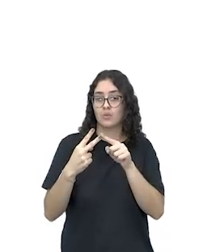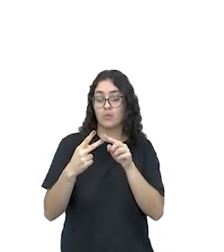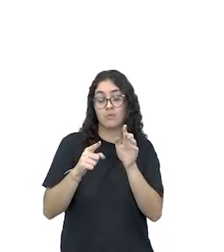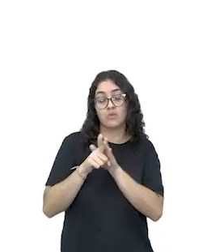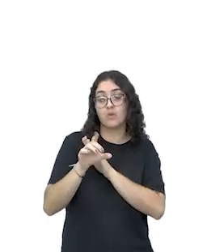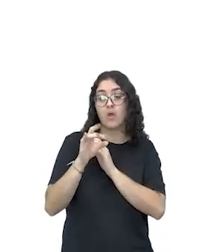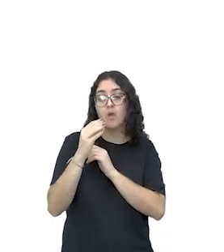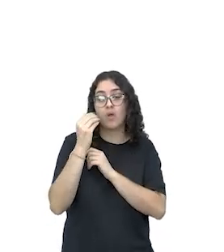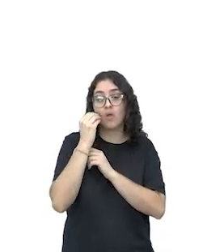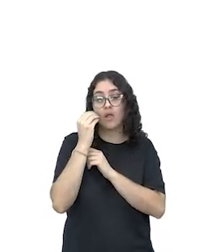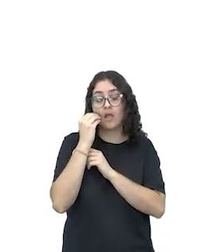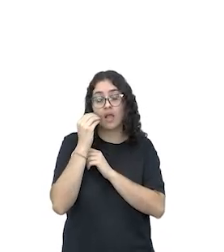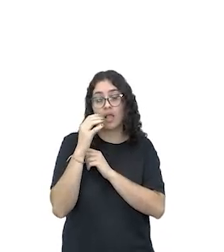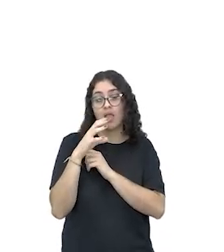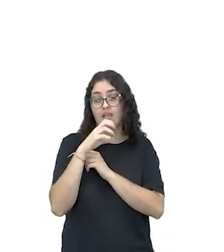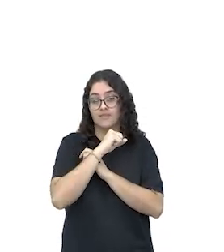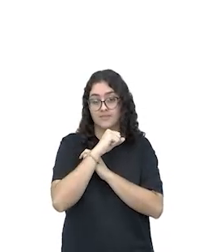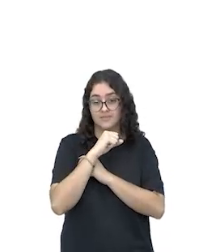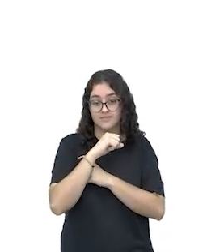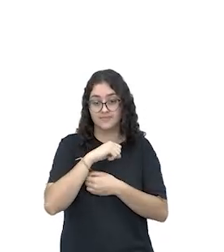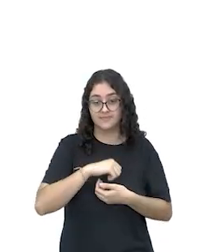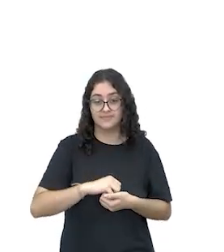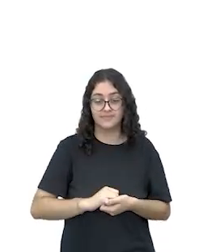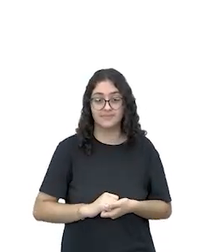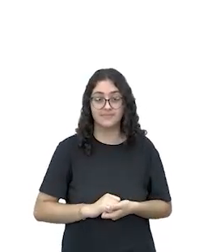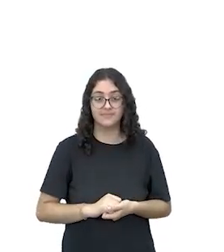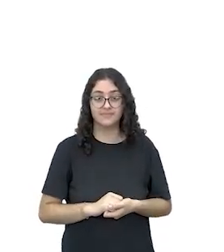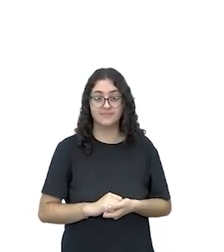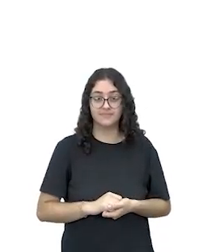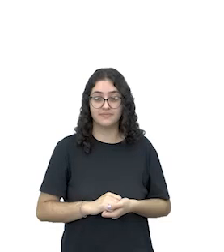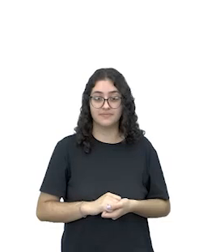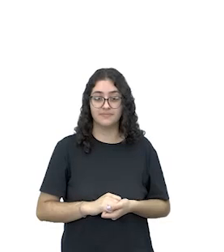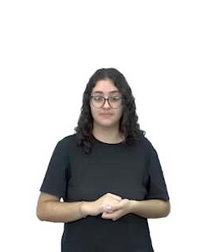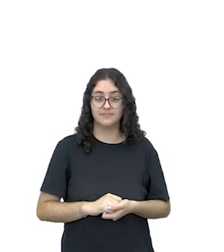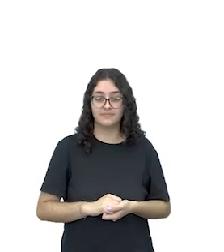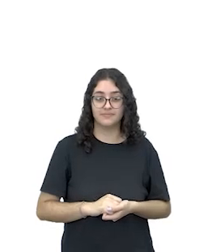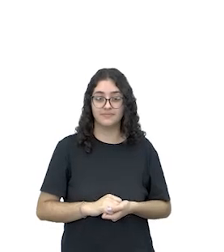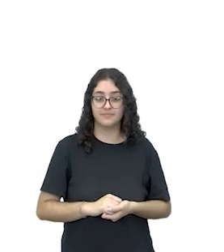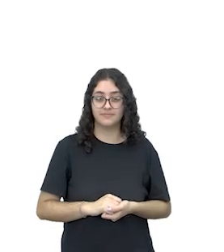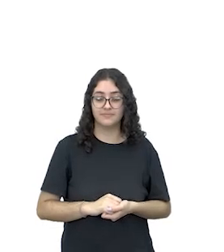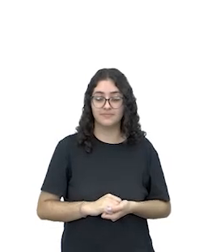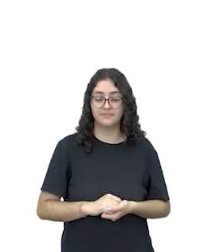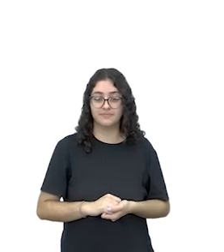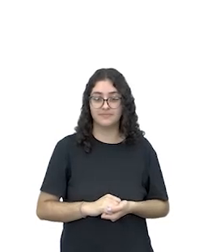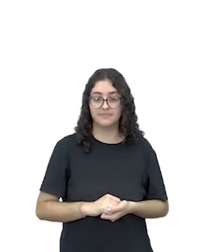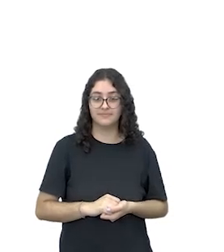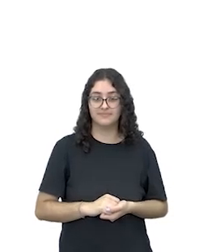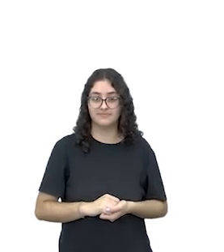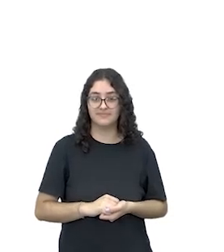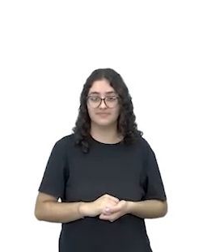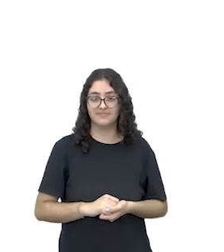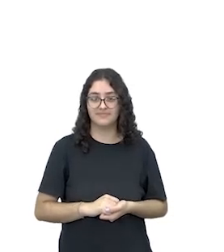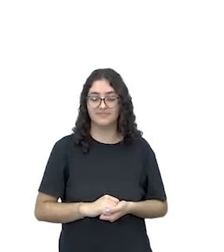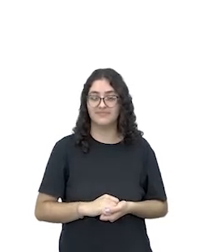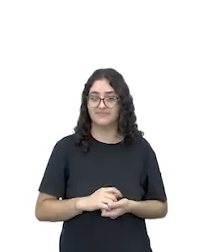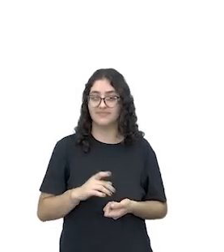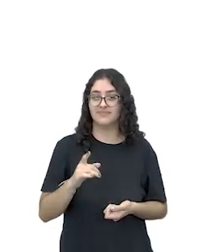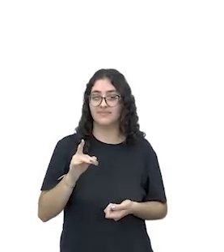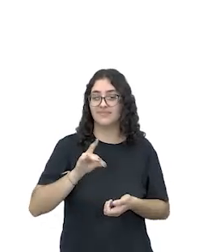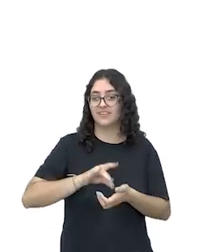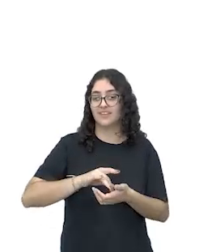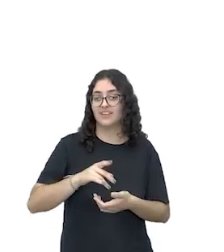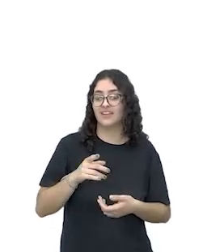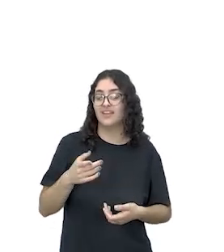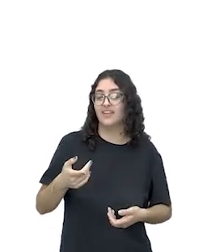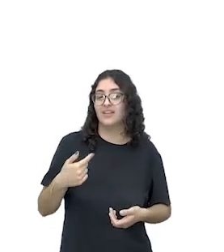testar. É um testinho aí. É verdade, Isaac, tem razão.